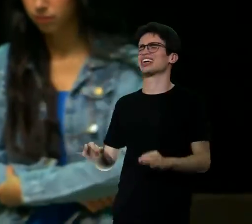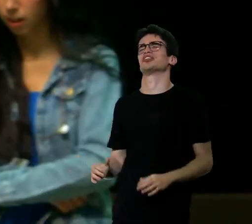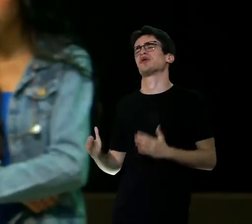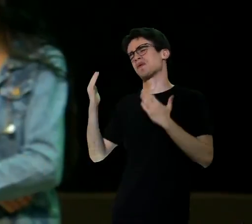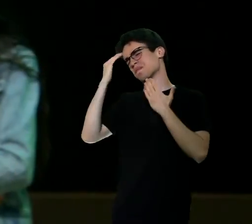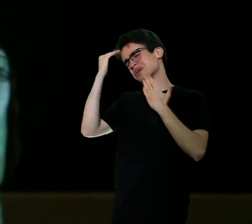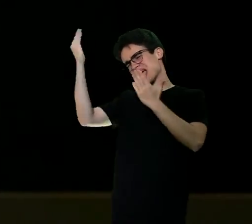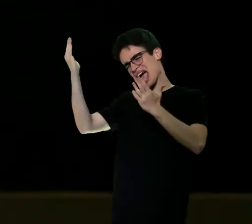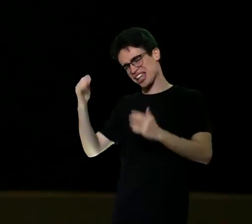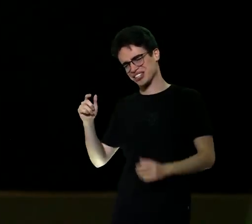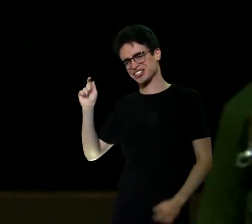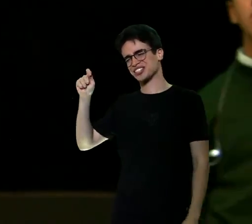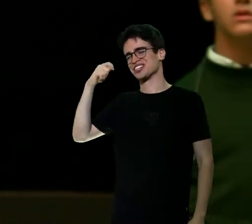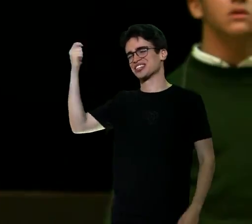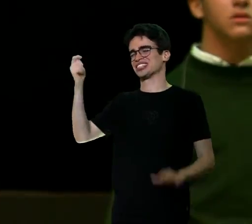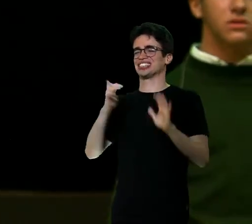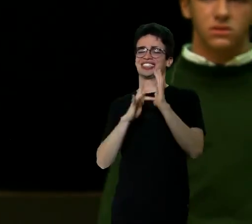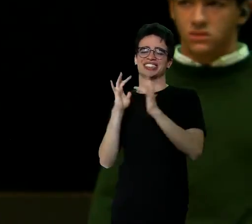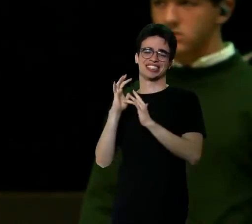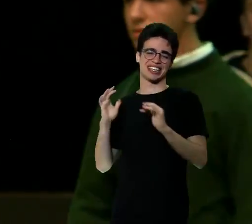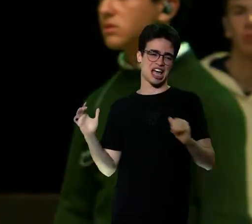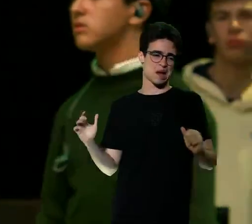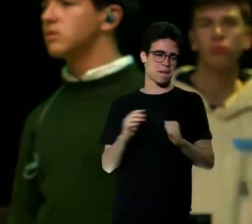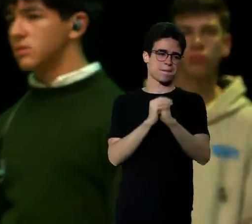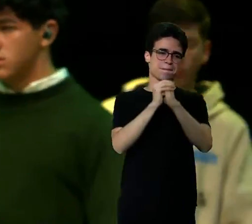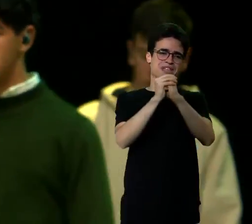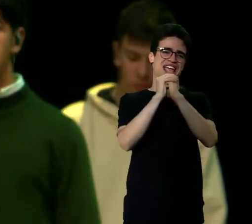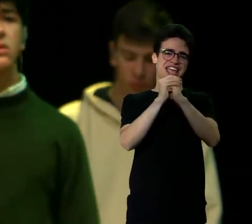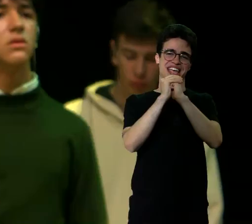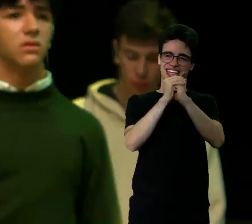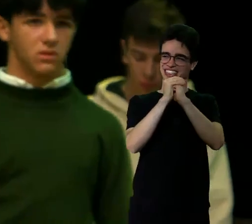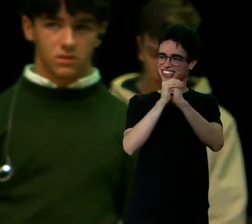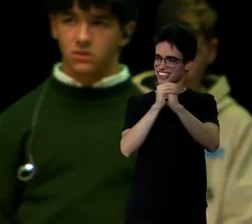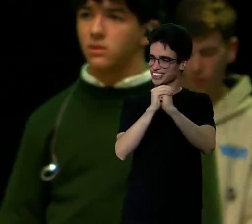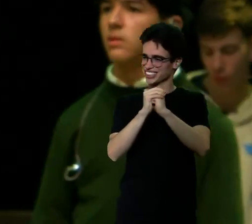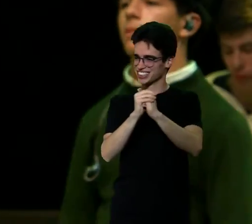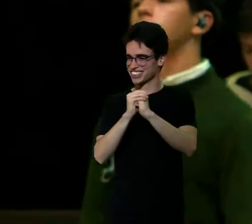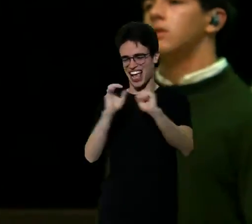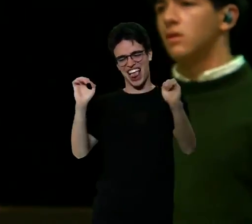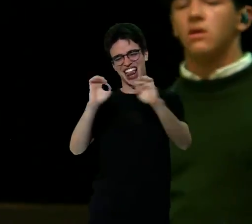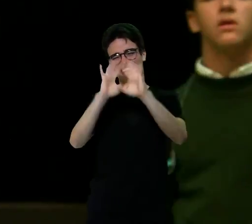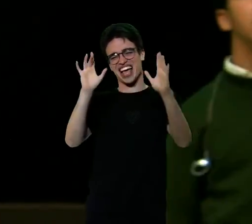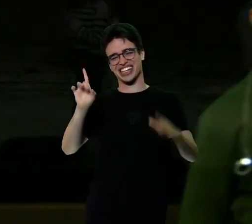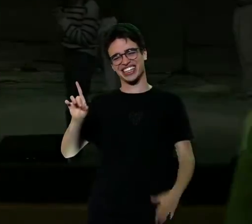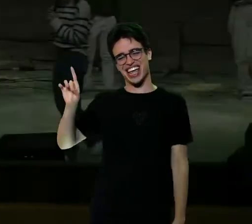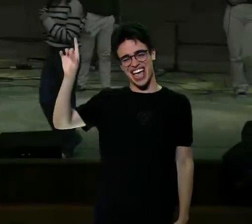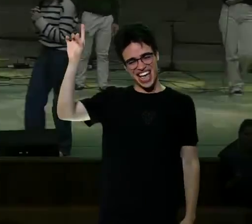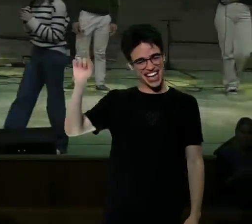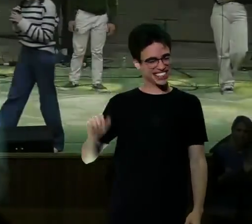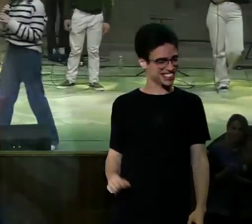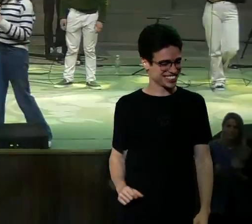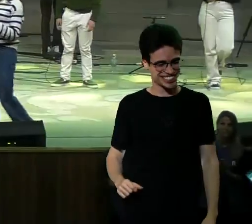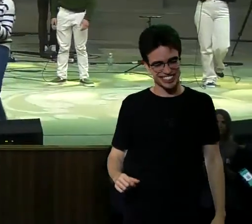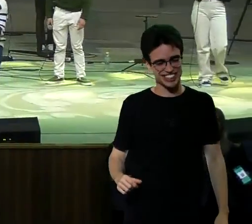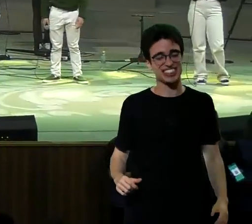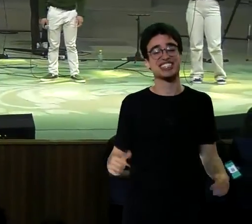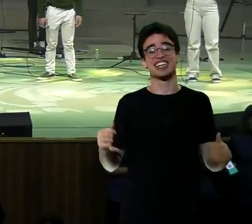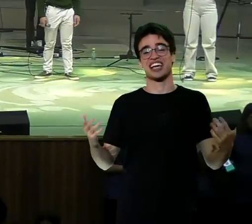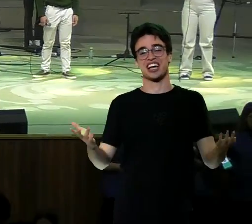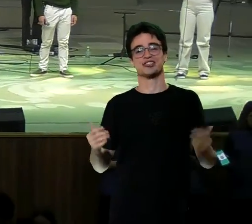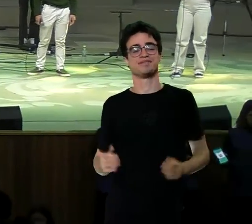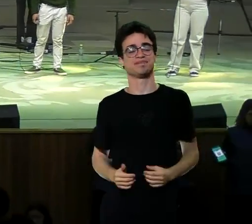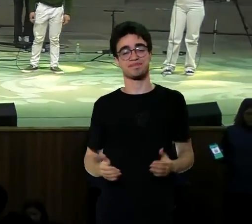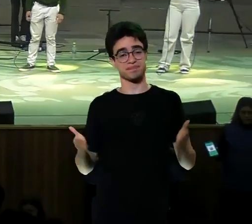Jesus, amém. Amém, gente. Então, glória a Deus. Agora, vocês